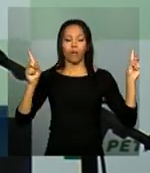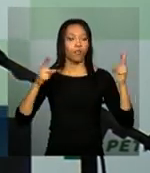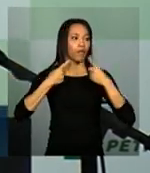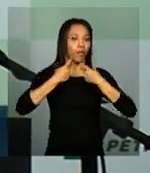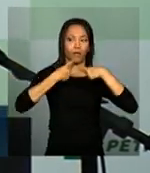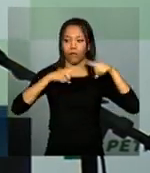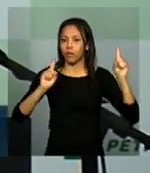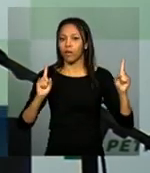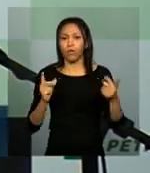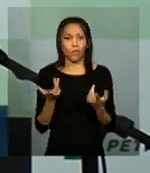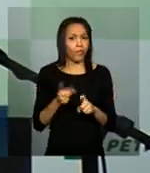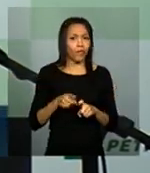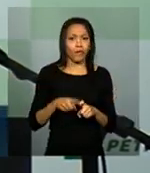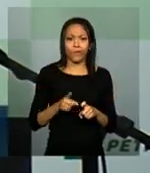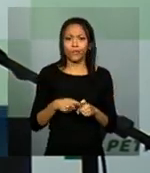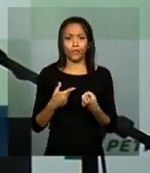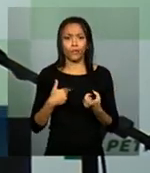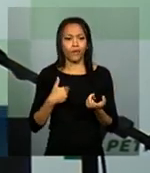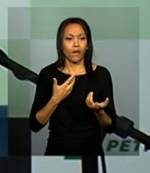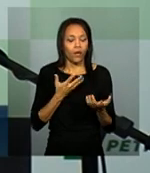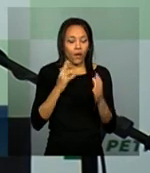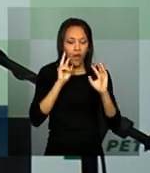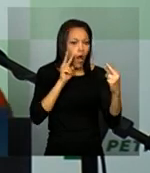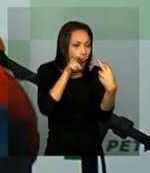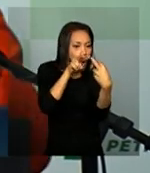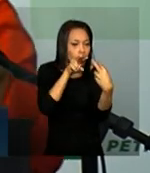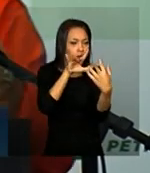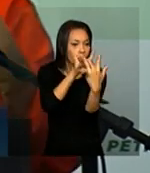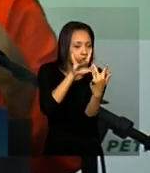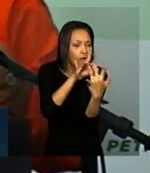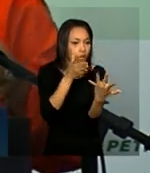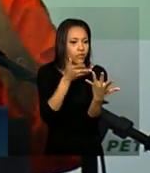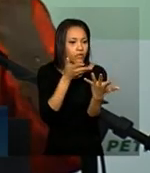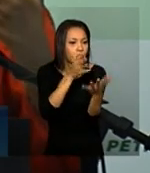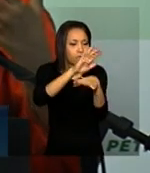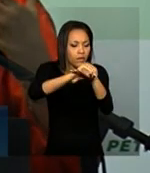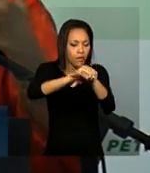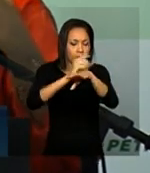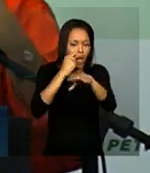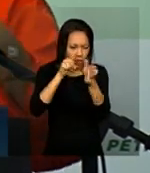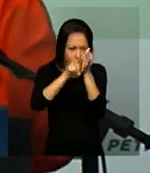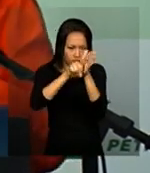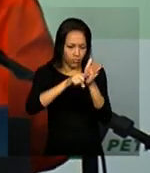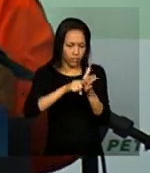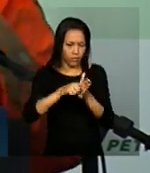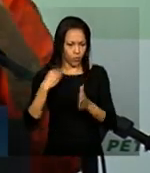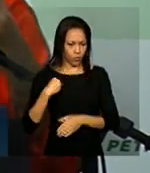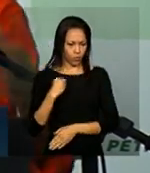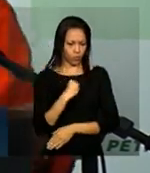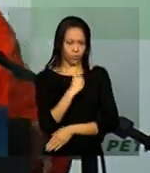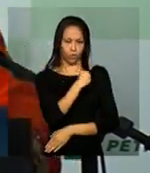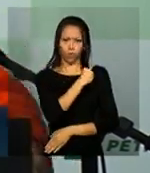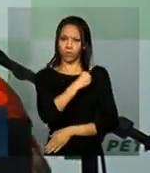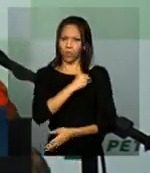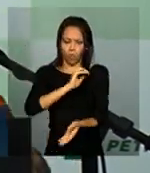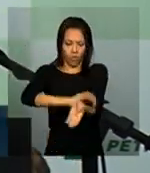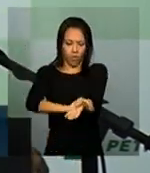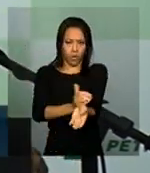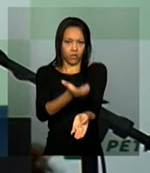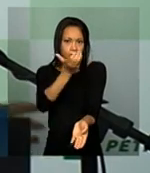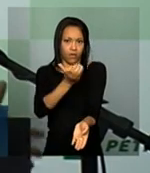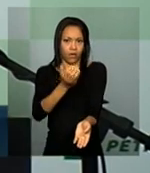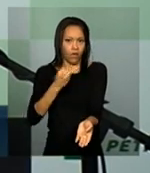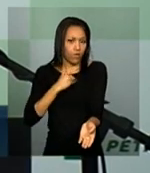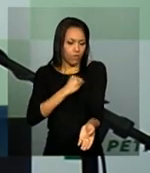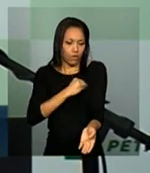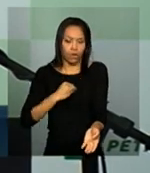médico não tem contato com ela, né? Não apalpa, não tira a pressão ou não escuta o coração.